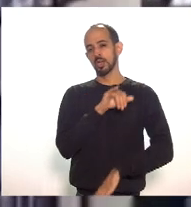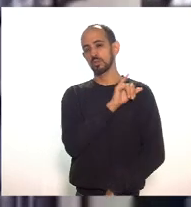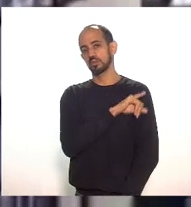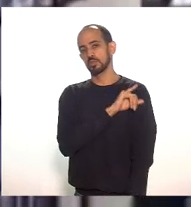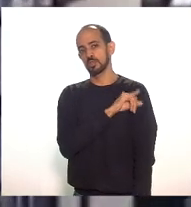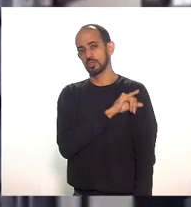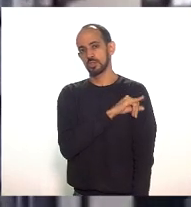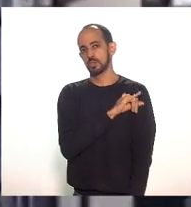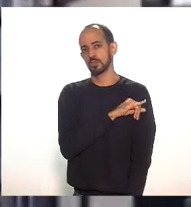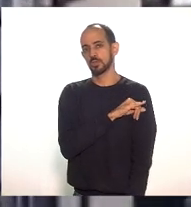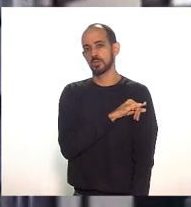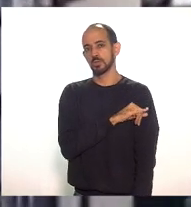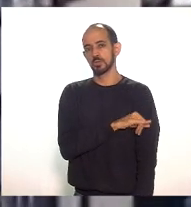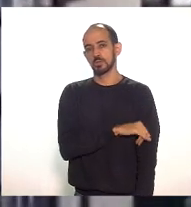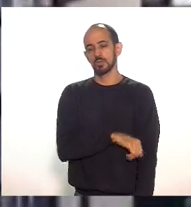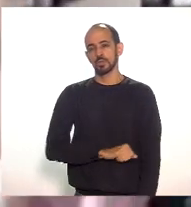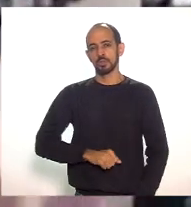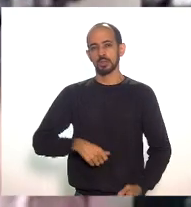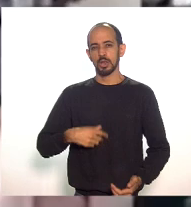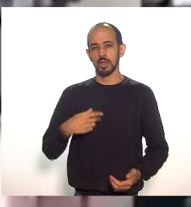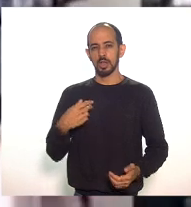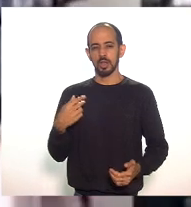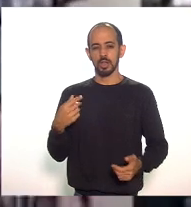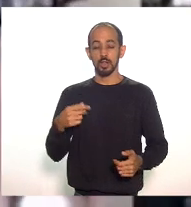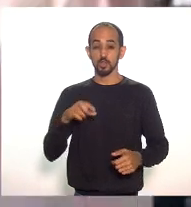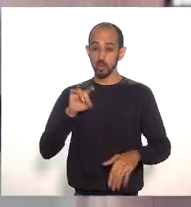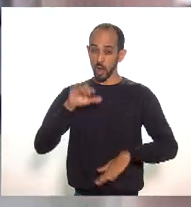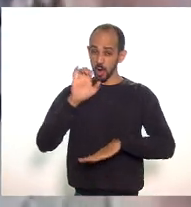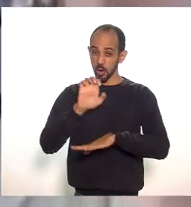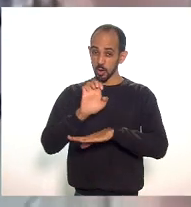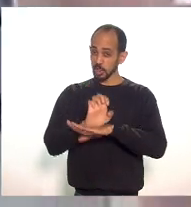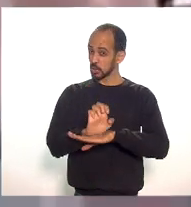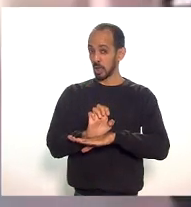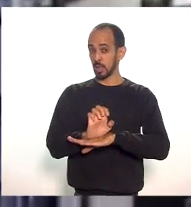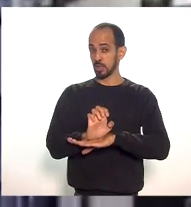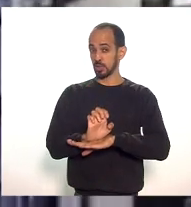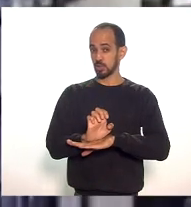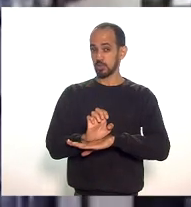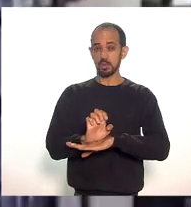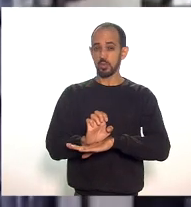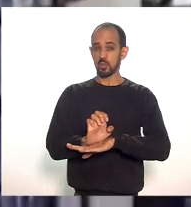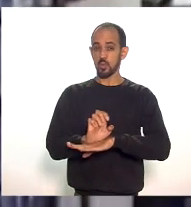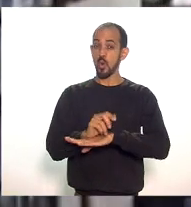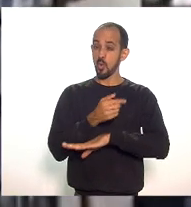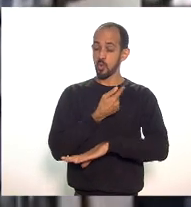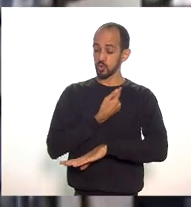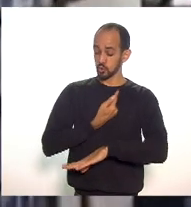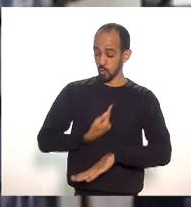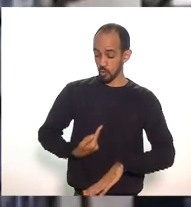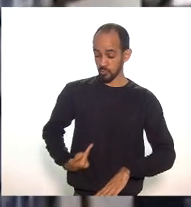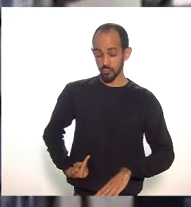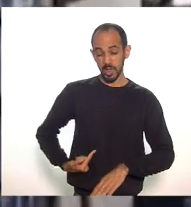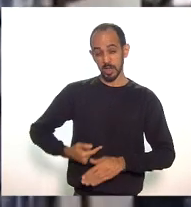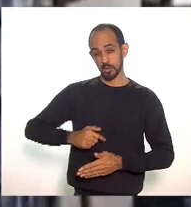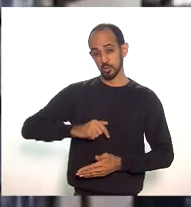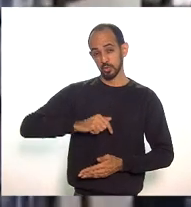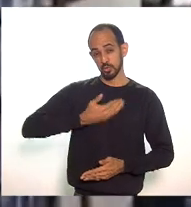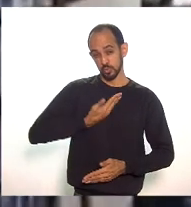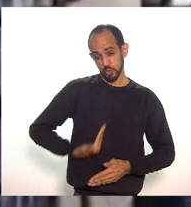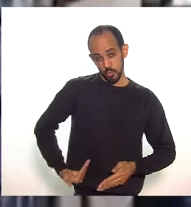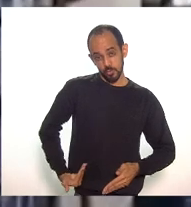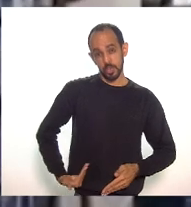Janeiro tem serviço não estado o os governos os governos